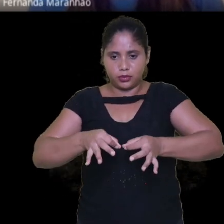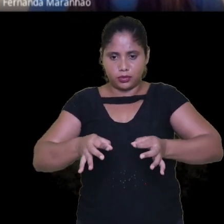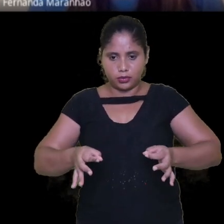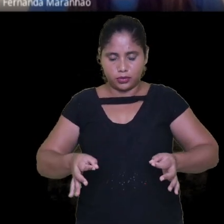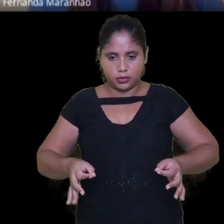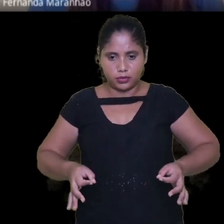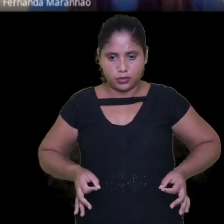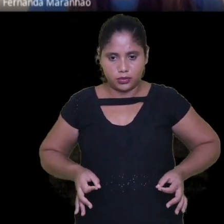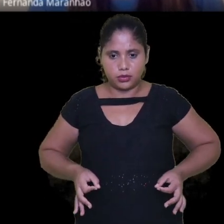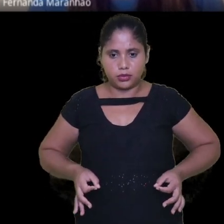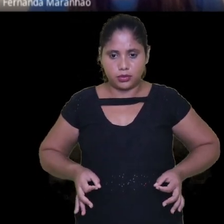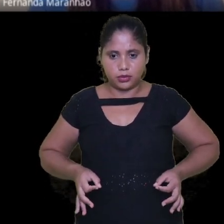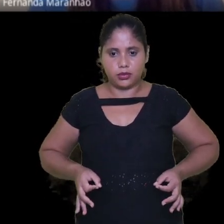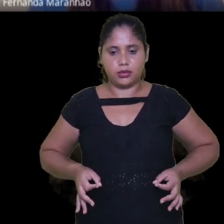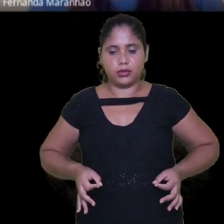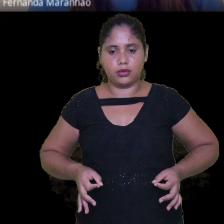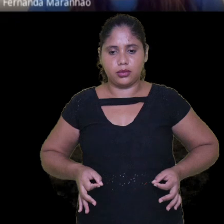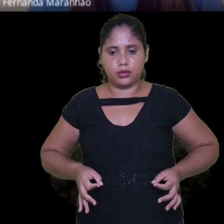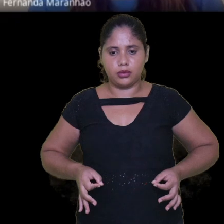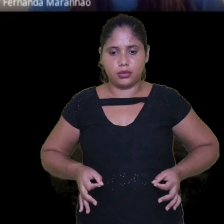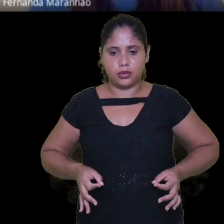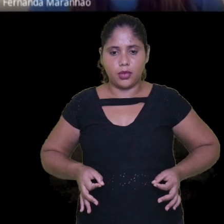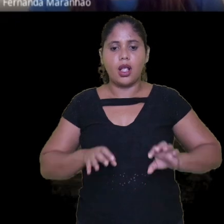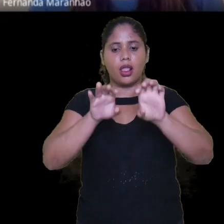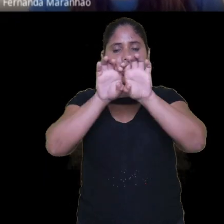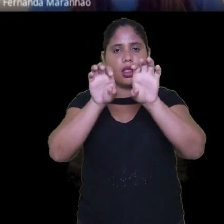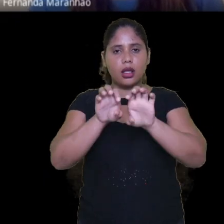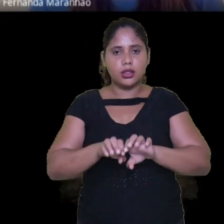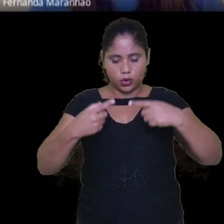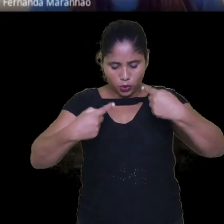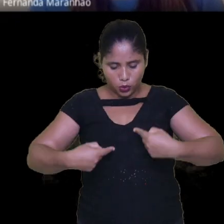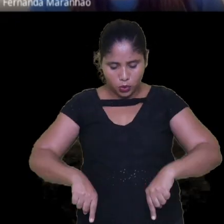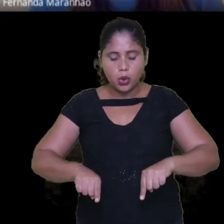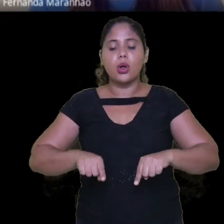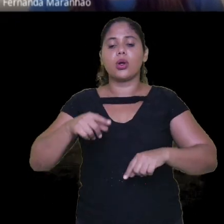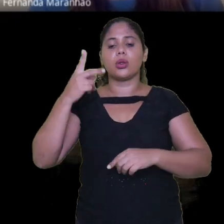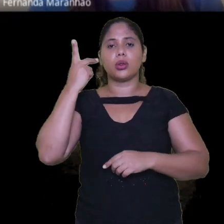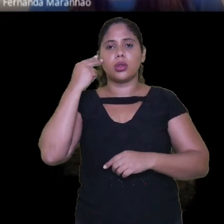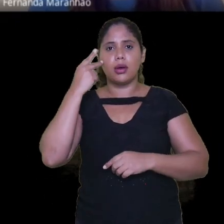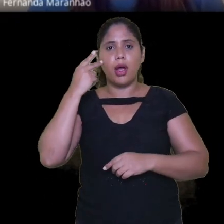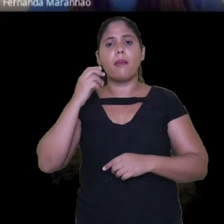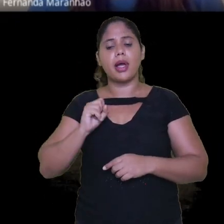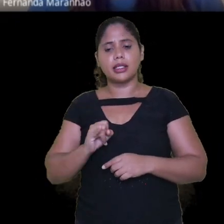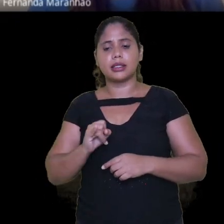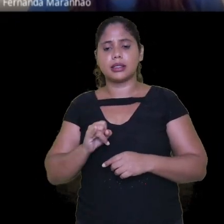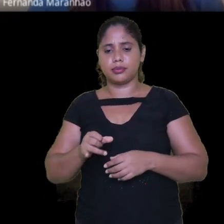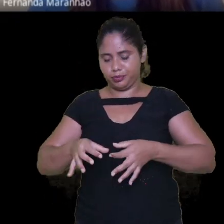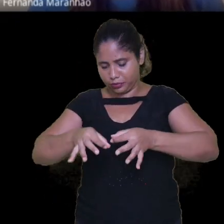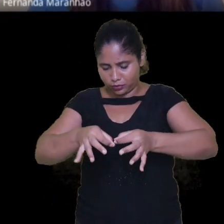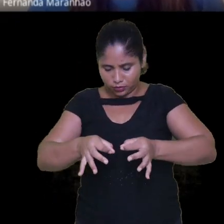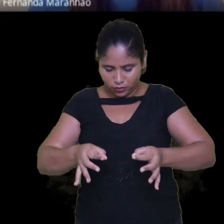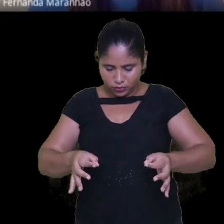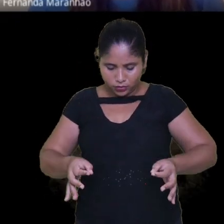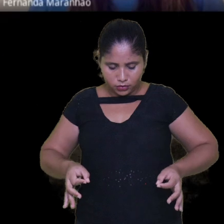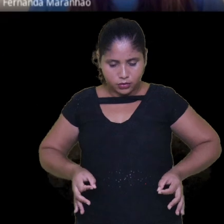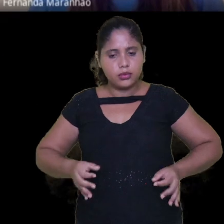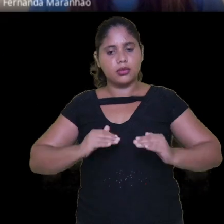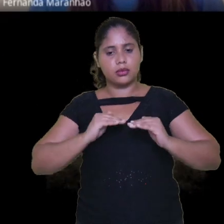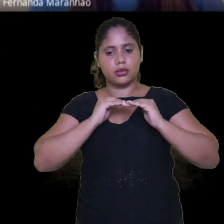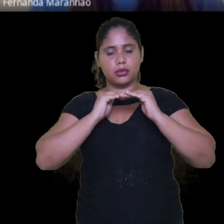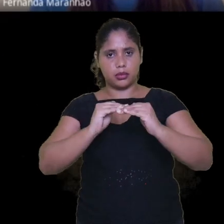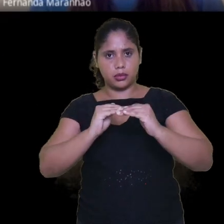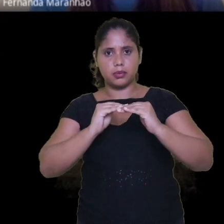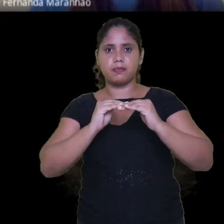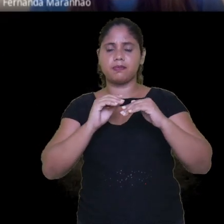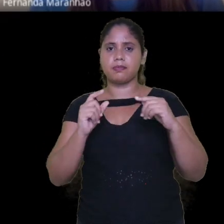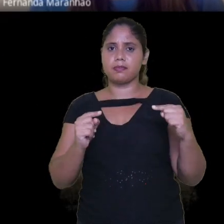vasos. Podem ser do ambiente placentário, pode ser do ambiente fetal e pode ser do ambiente uterino. Existem